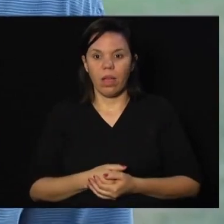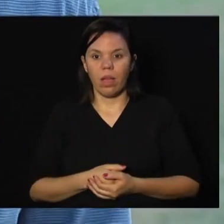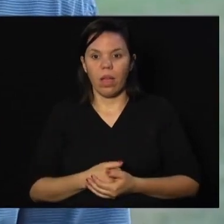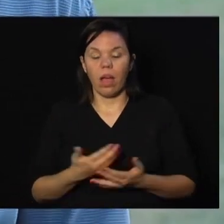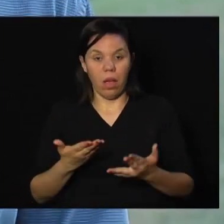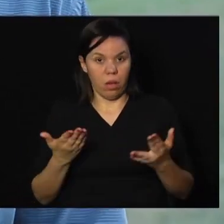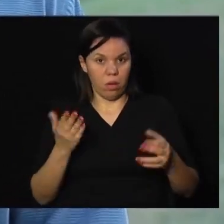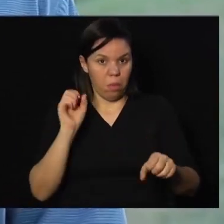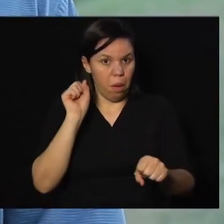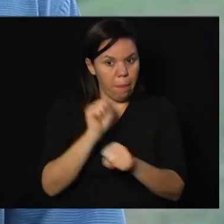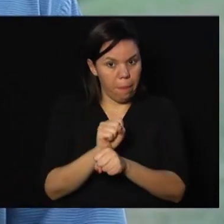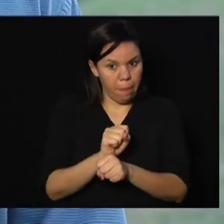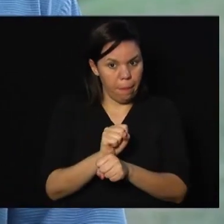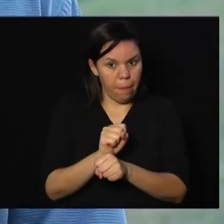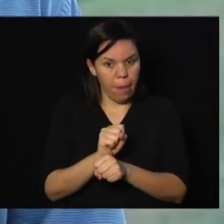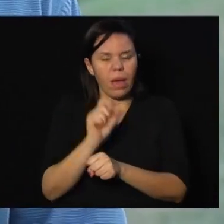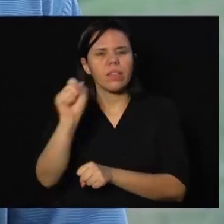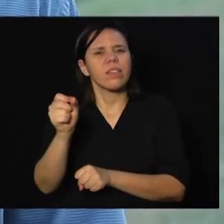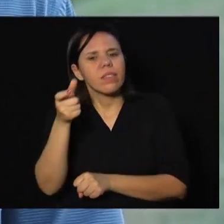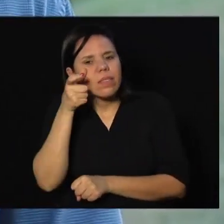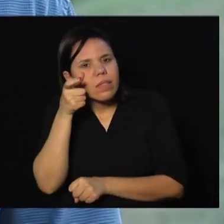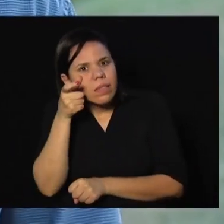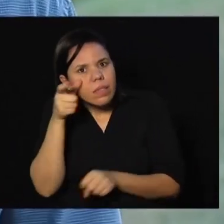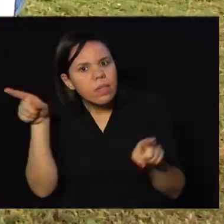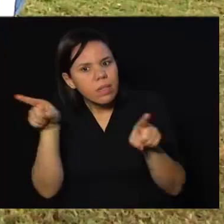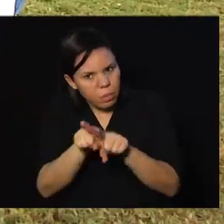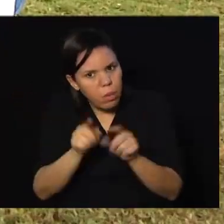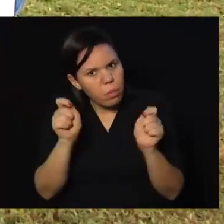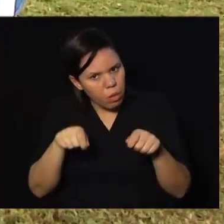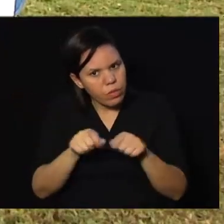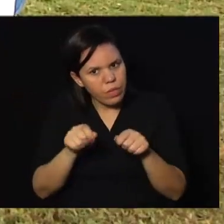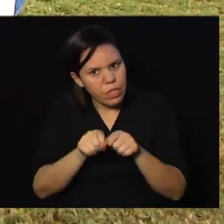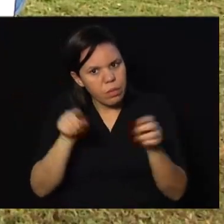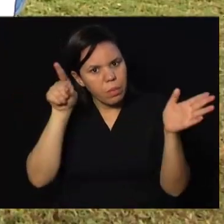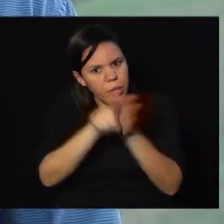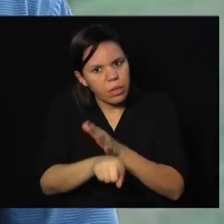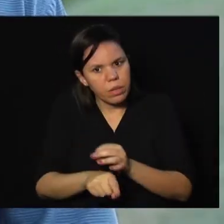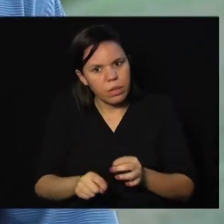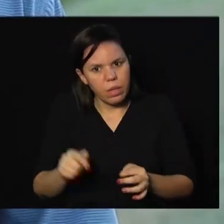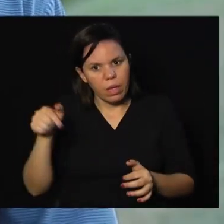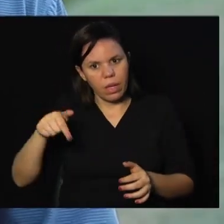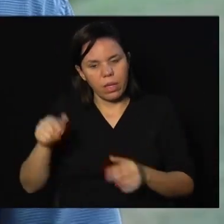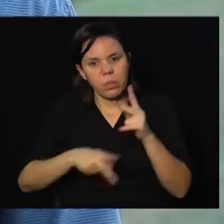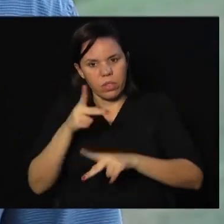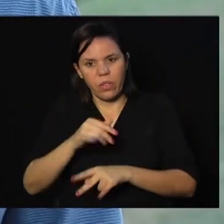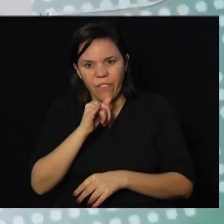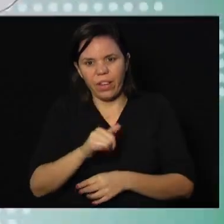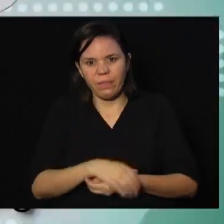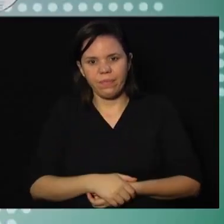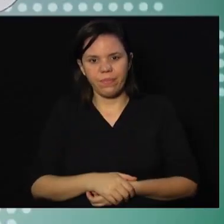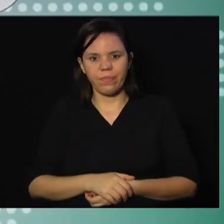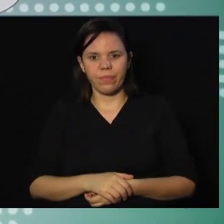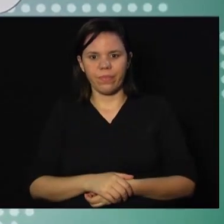minhas perguntas, porque quem está nos assistindo também pode fazer uma pergunta para você, porque aqui o povo fala.